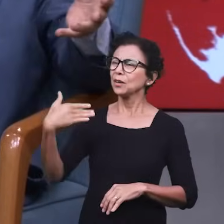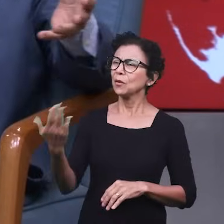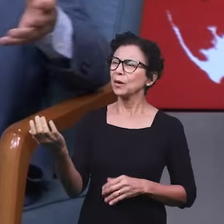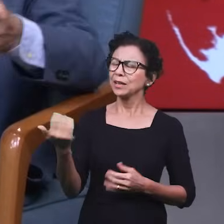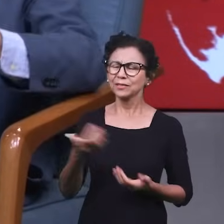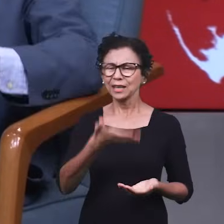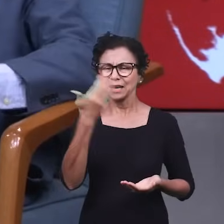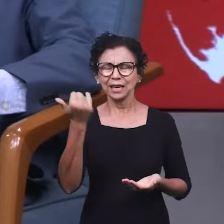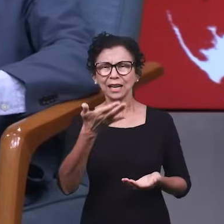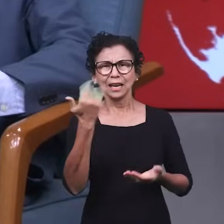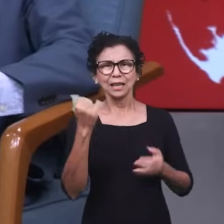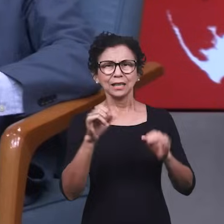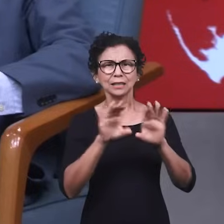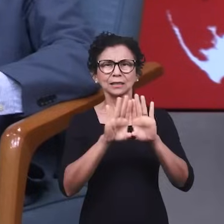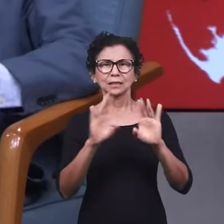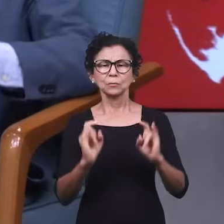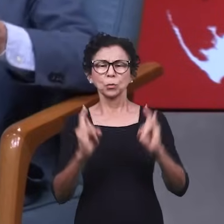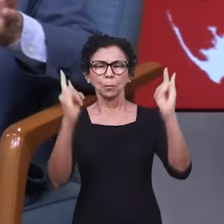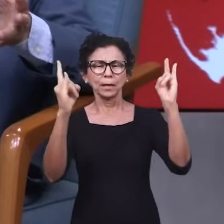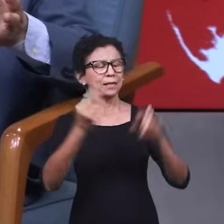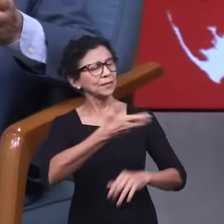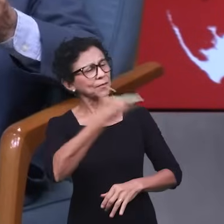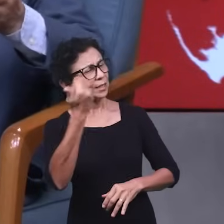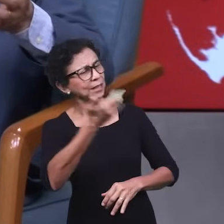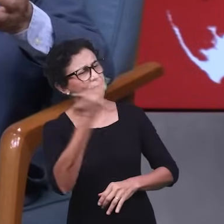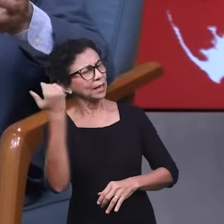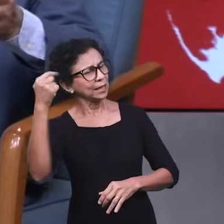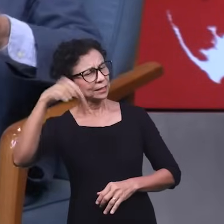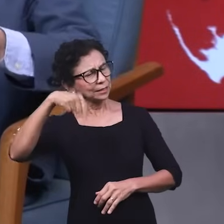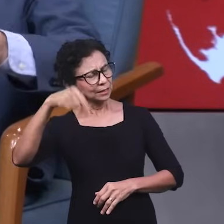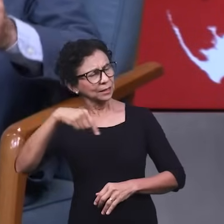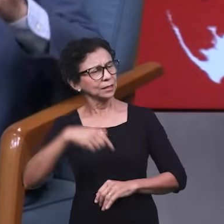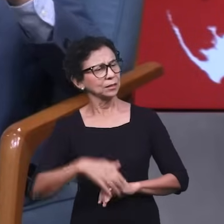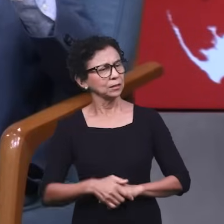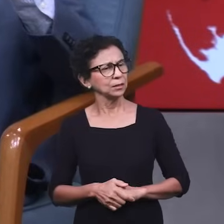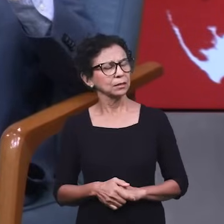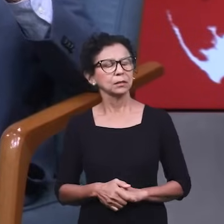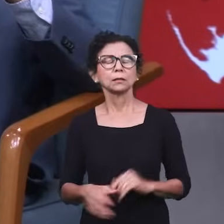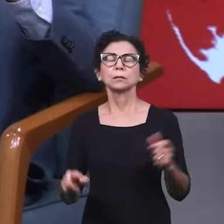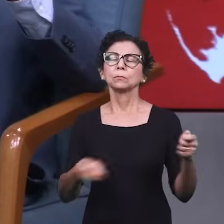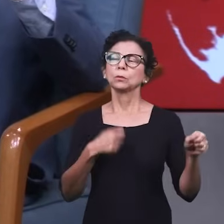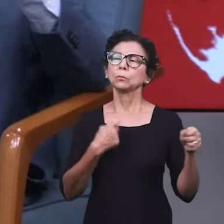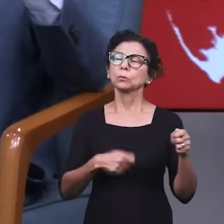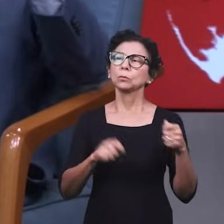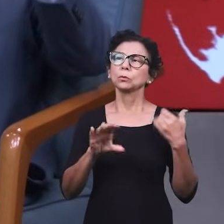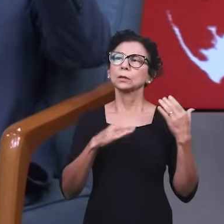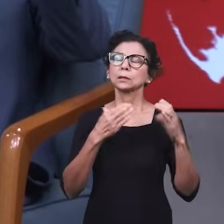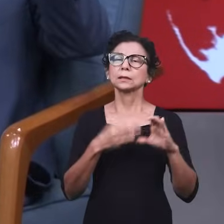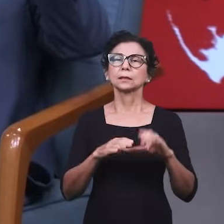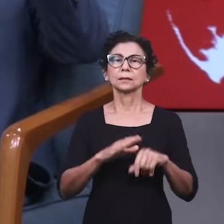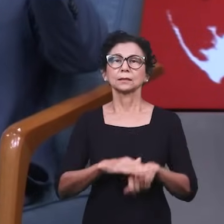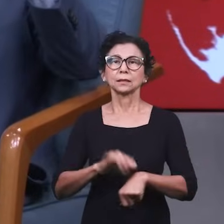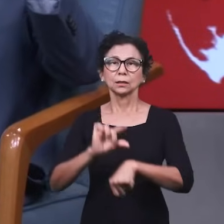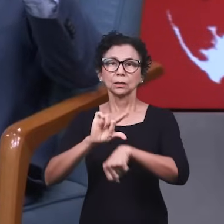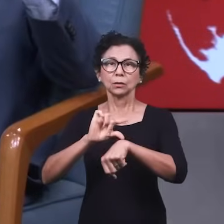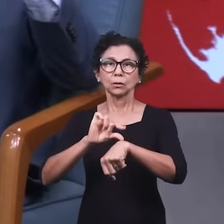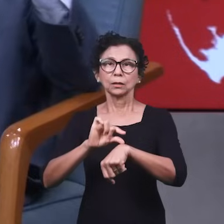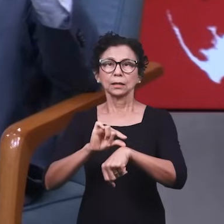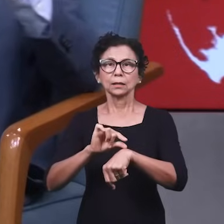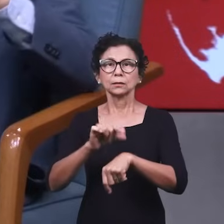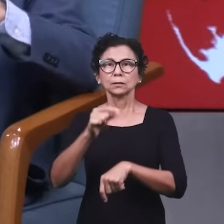entra, canta aqui dentro e tal. E o grupo entrou, começou a cantar e tal. Quando deu